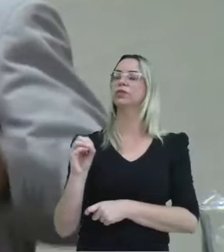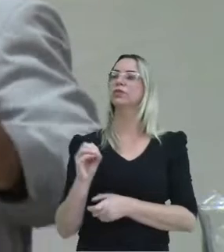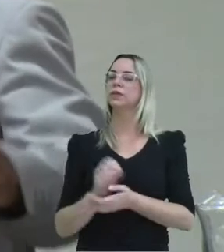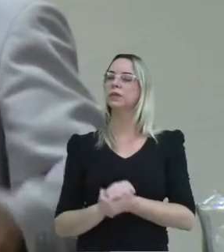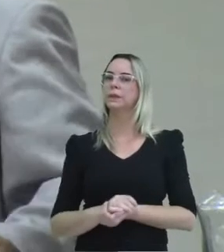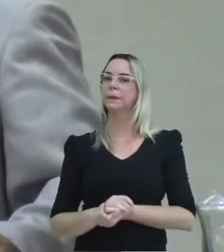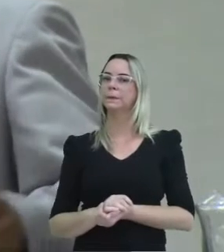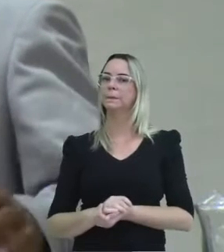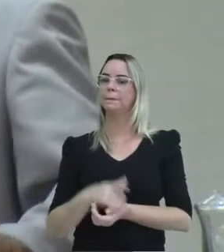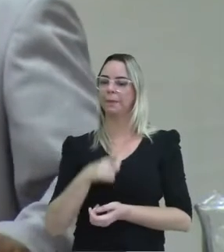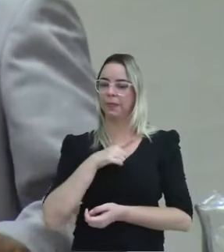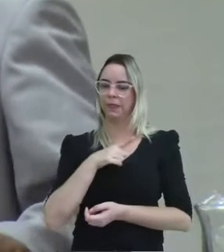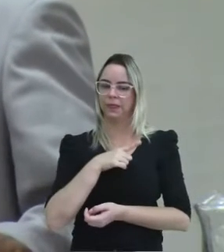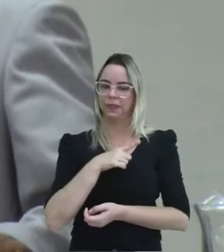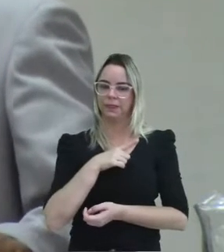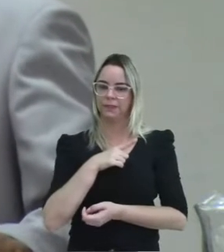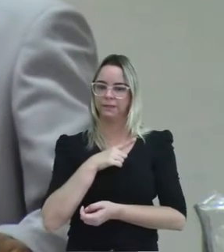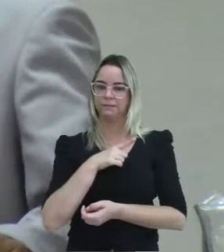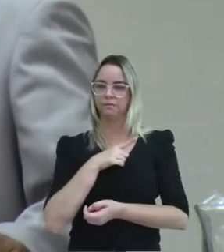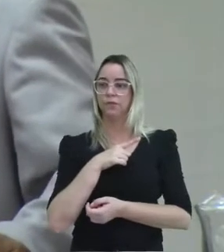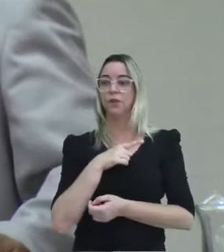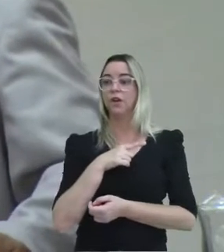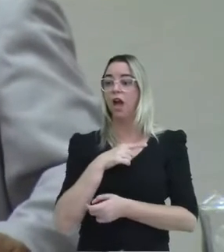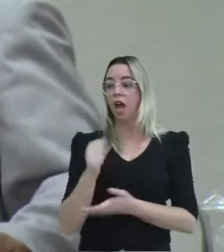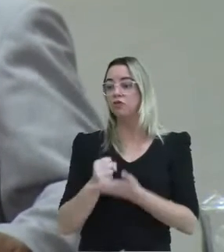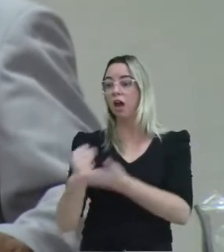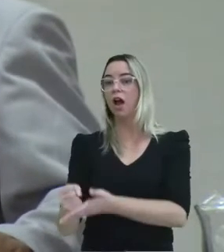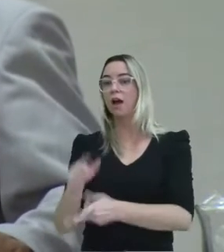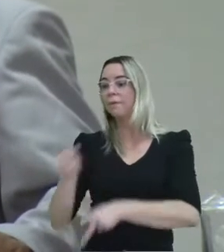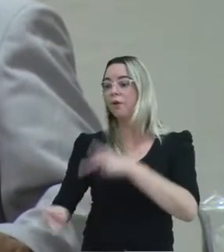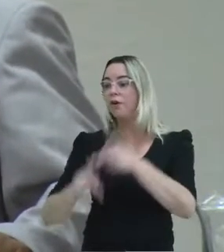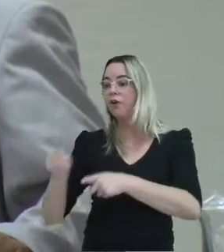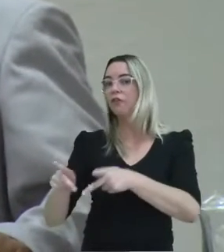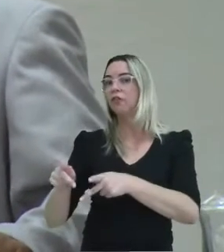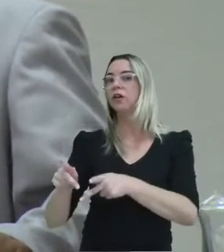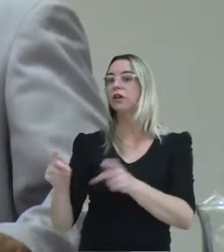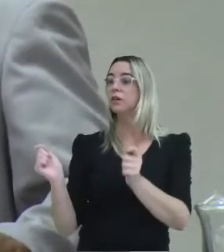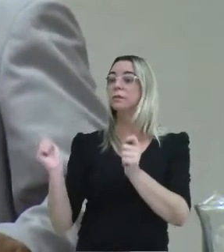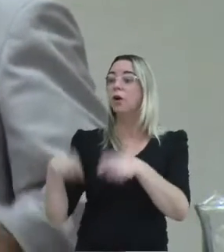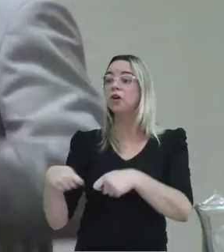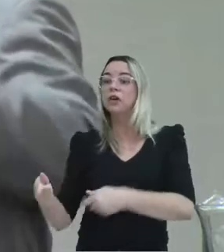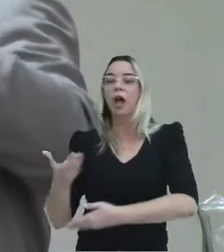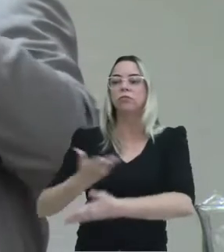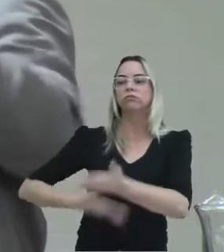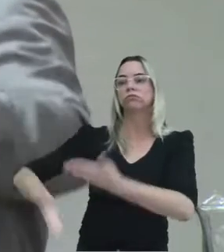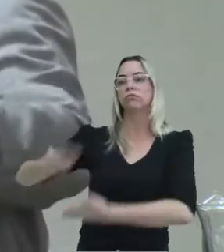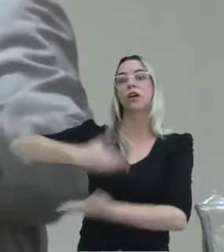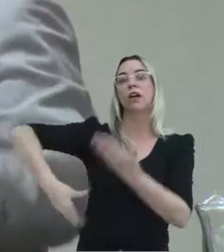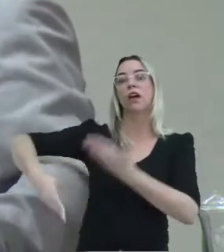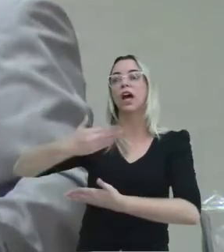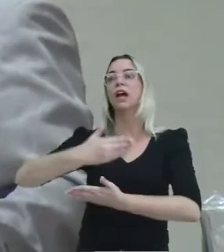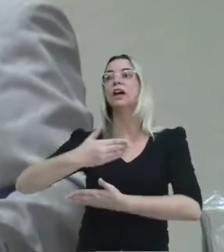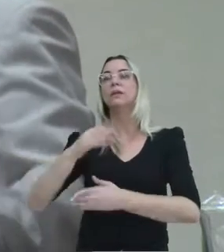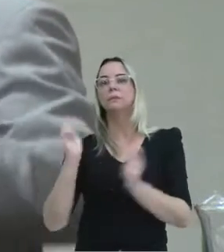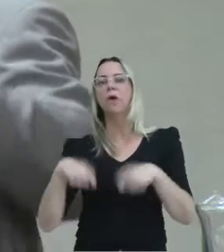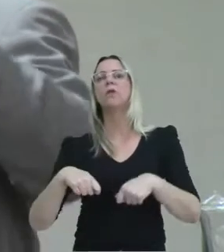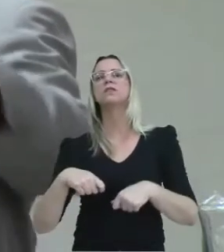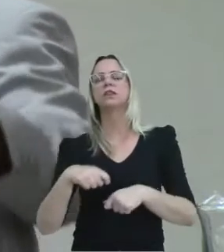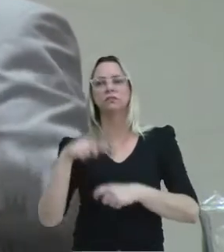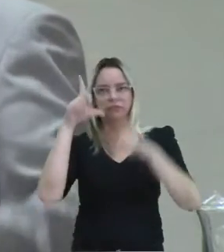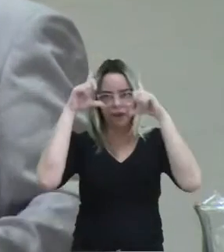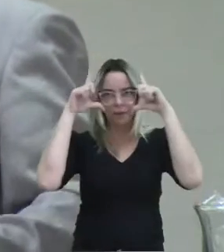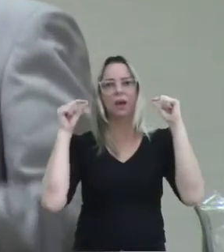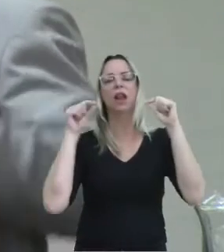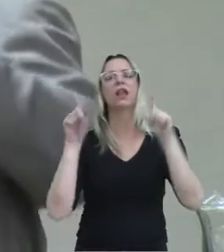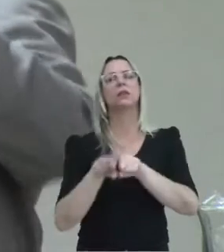uma extensão para que aquele povo do Minador também seja assistido pela enfermeira, pelos